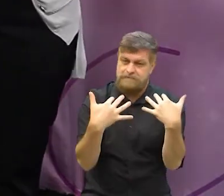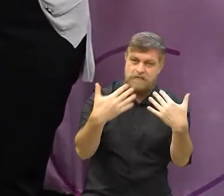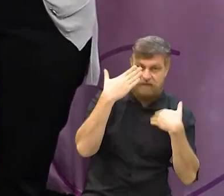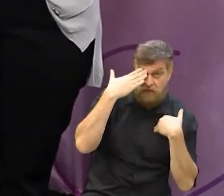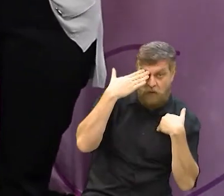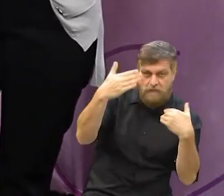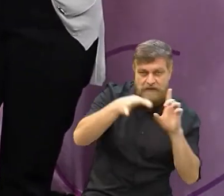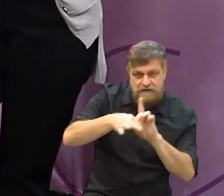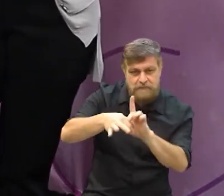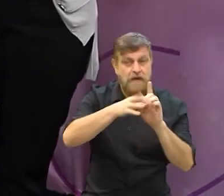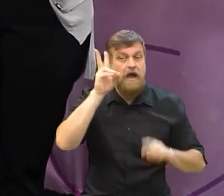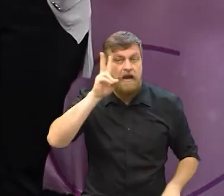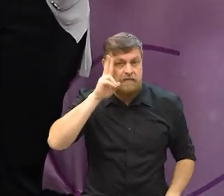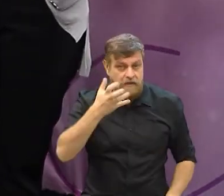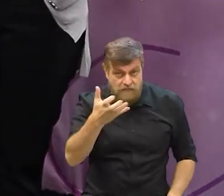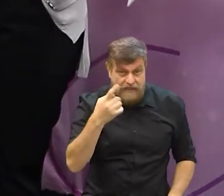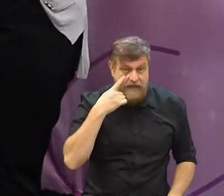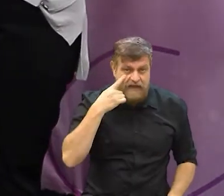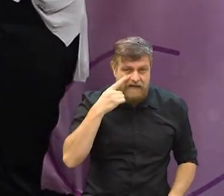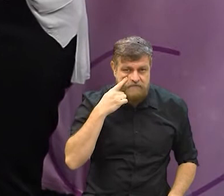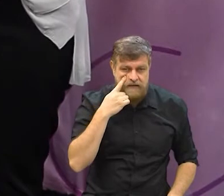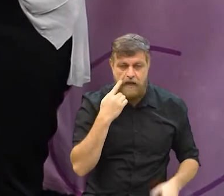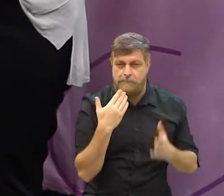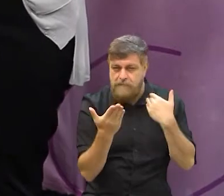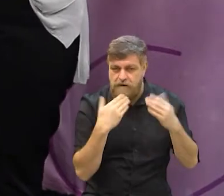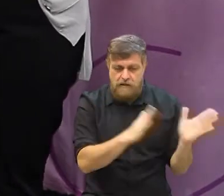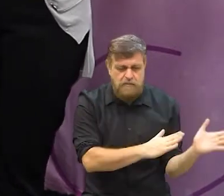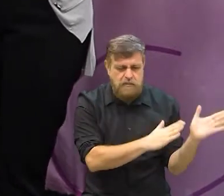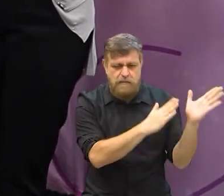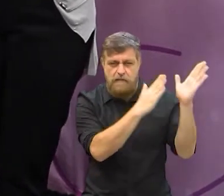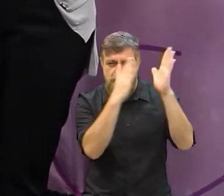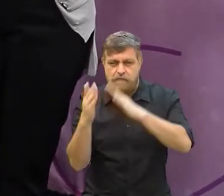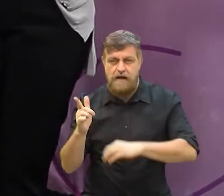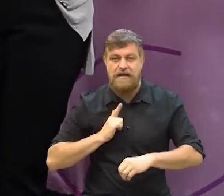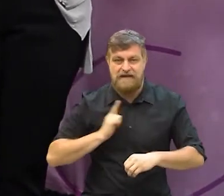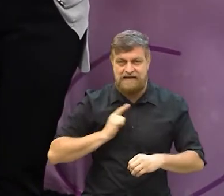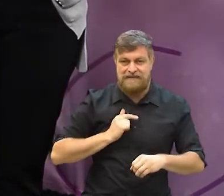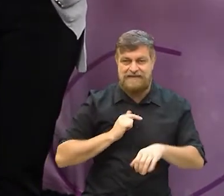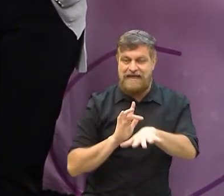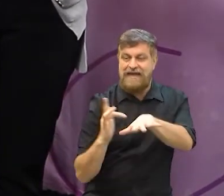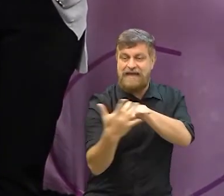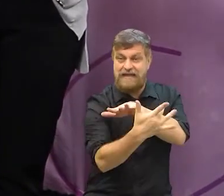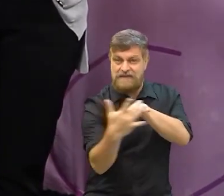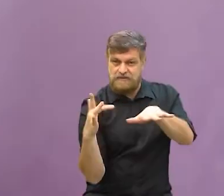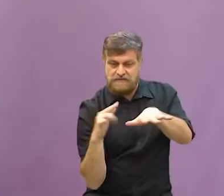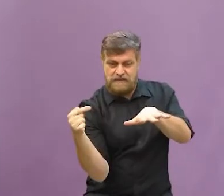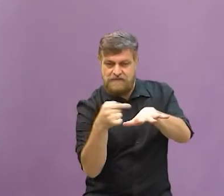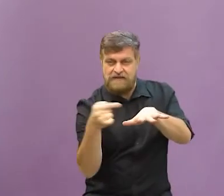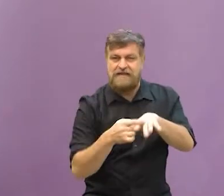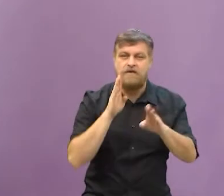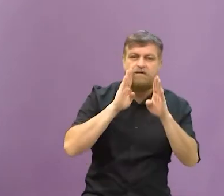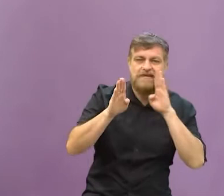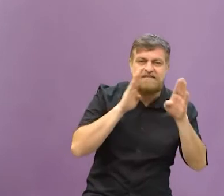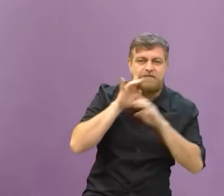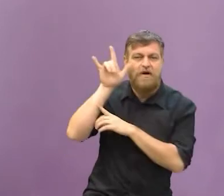de casa, muito obrigada pela companhia. E lembrando, quer rever toda essa conversa com o Dr. Luiz Gustavo? É só entrar nas nossas redes sociais. A gente